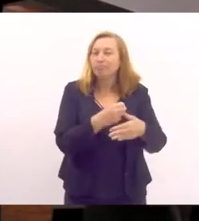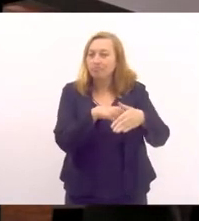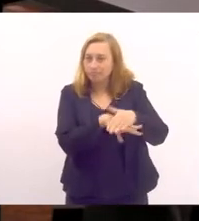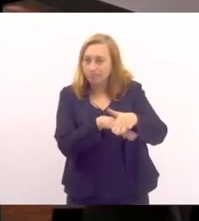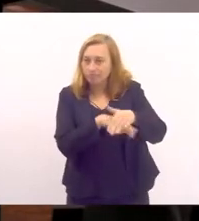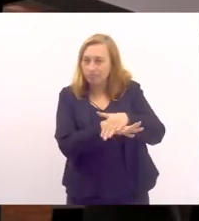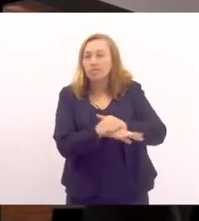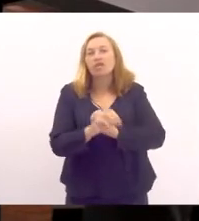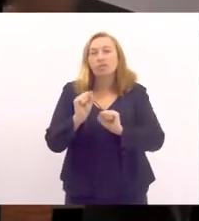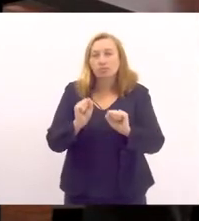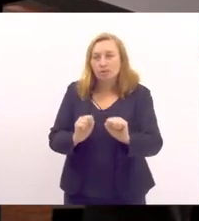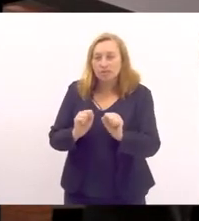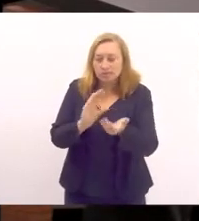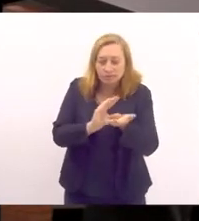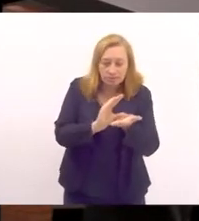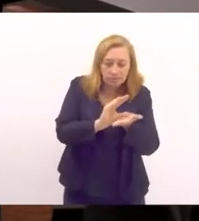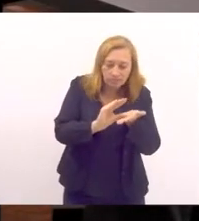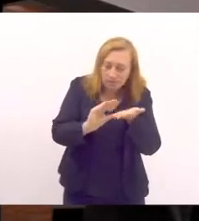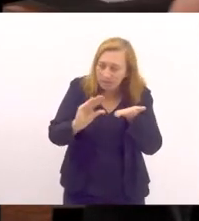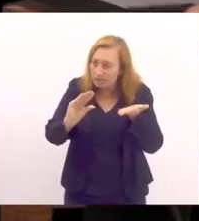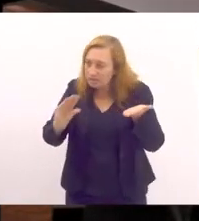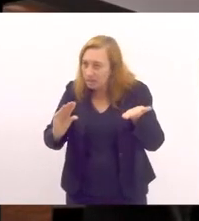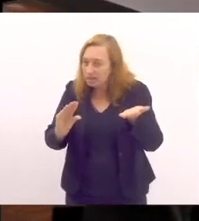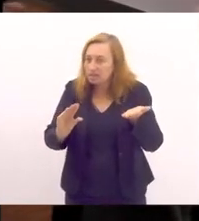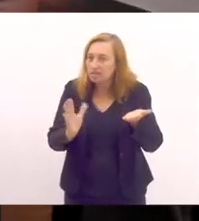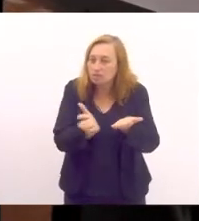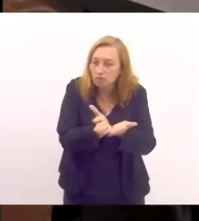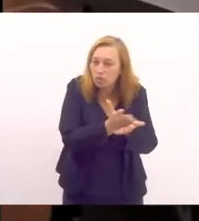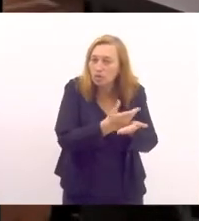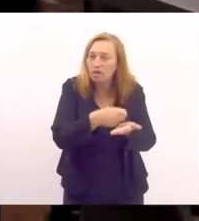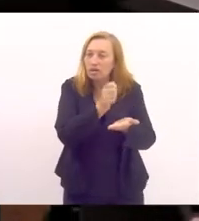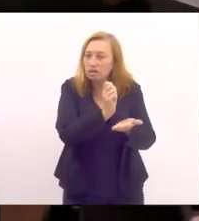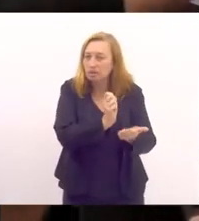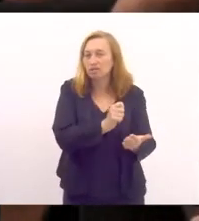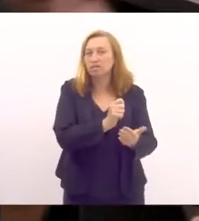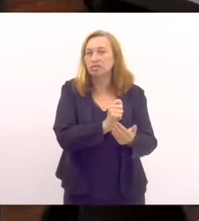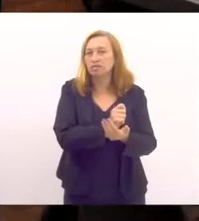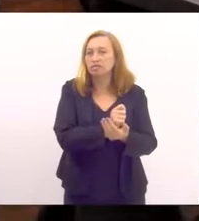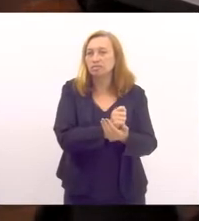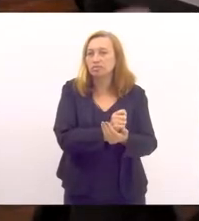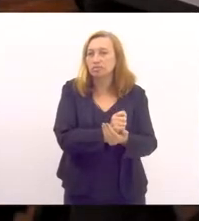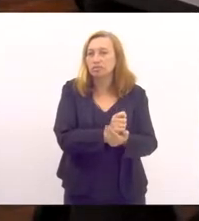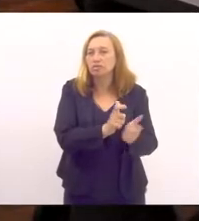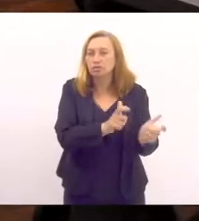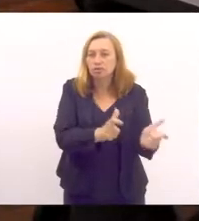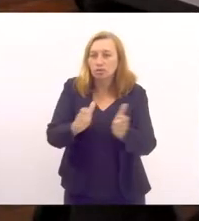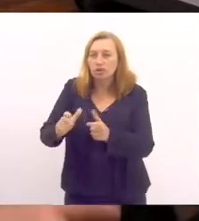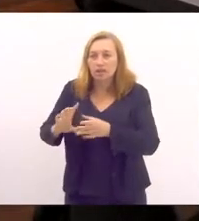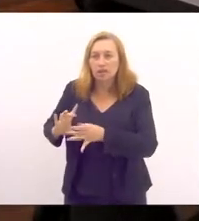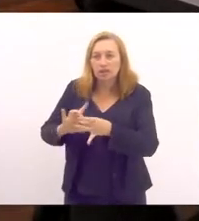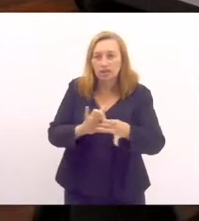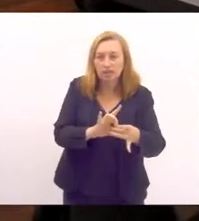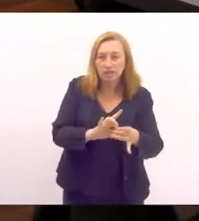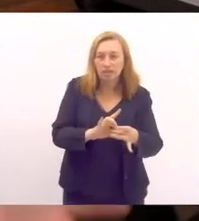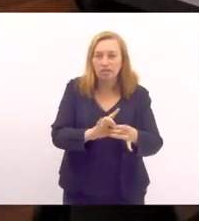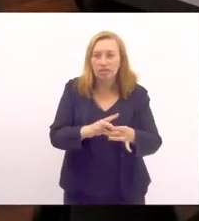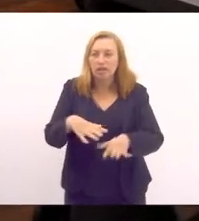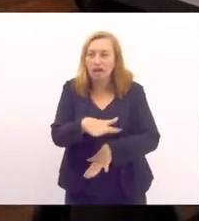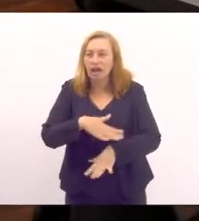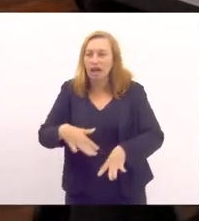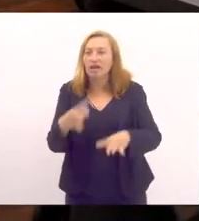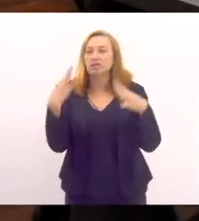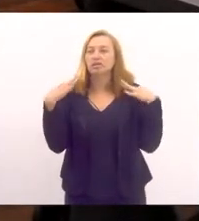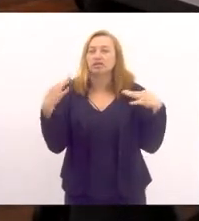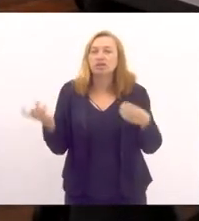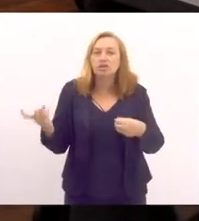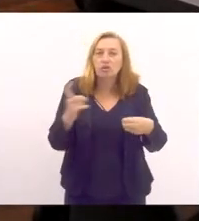ser uma parcela da arrecadação dos estabelecimentos ligados aí ao setor de turismo. Devolver